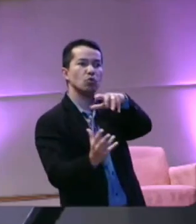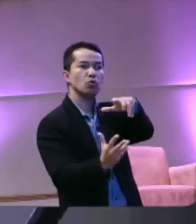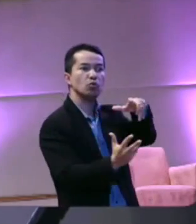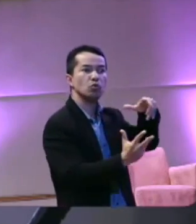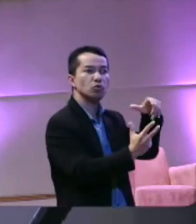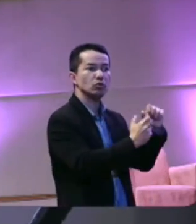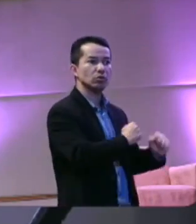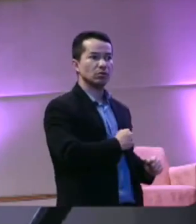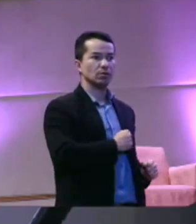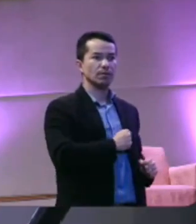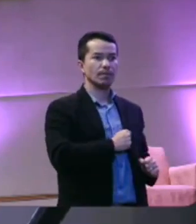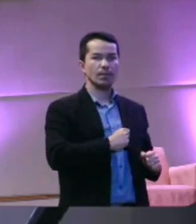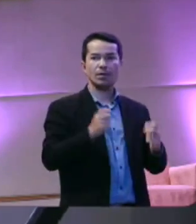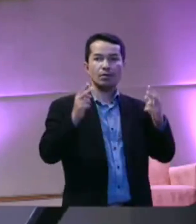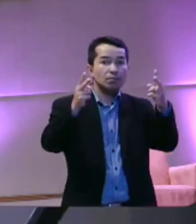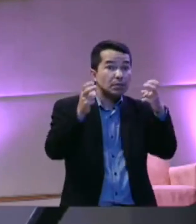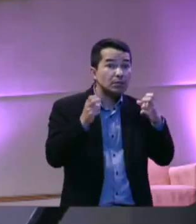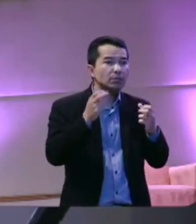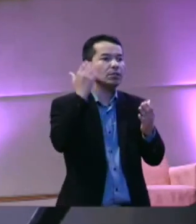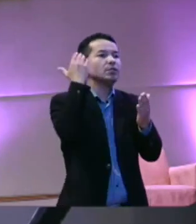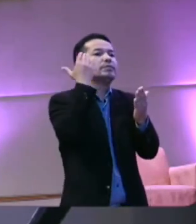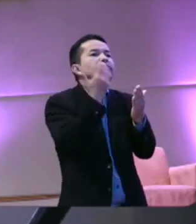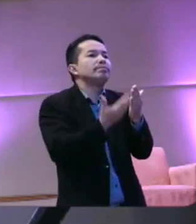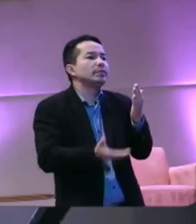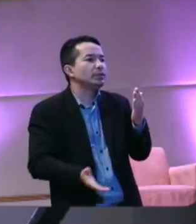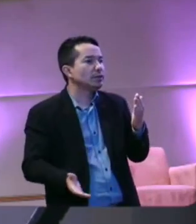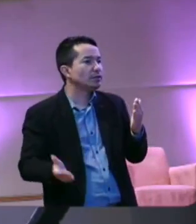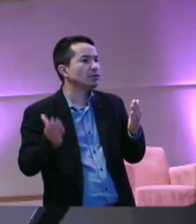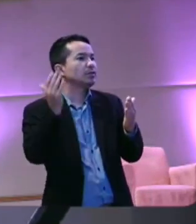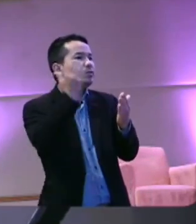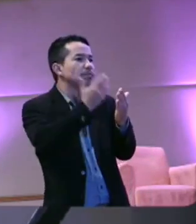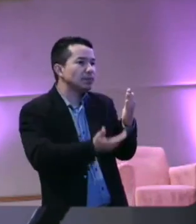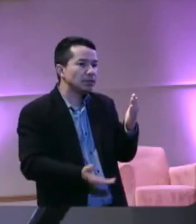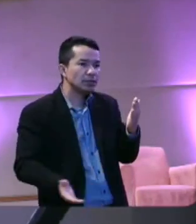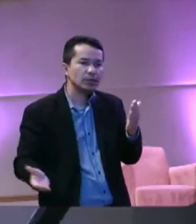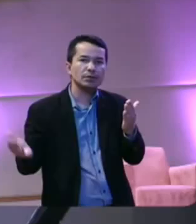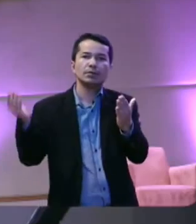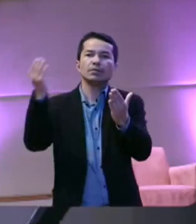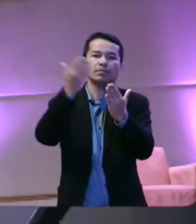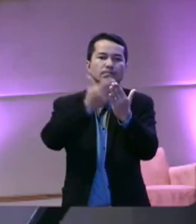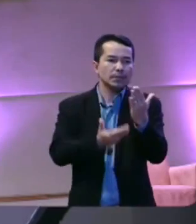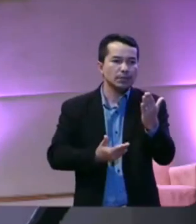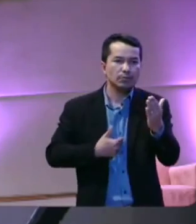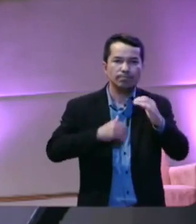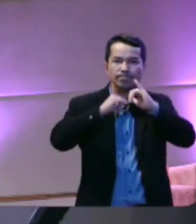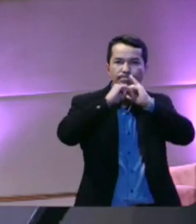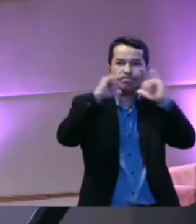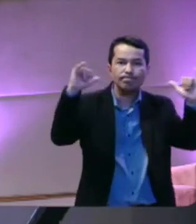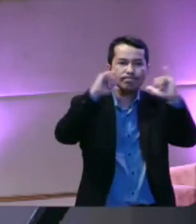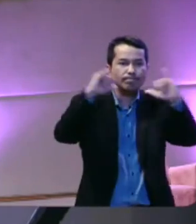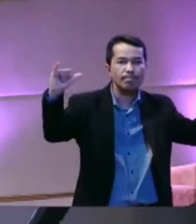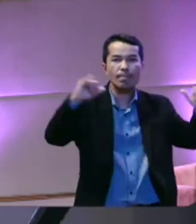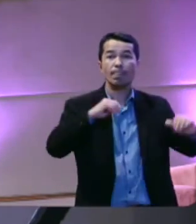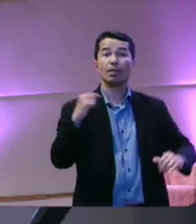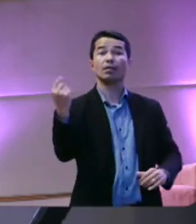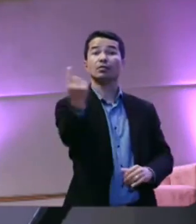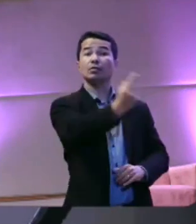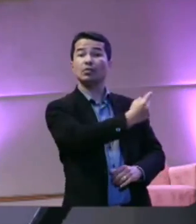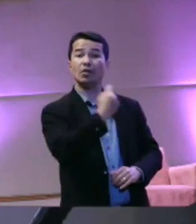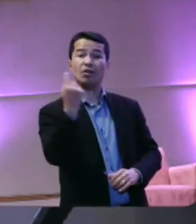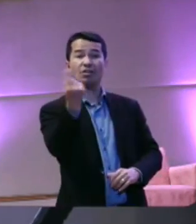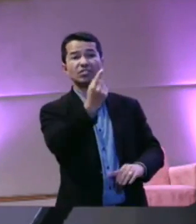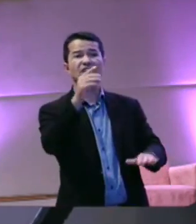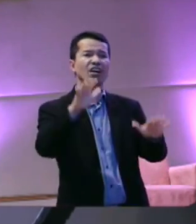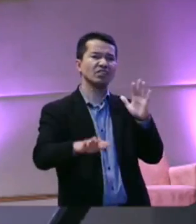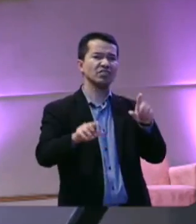nós foi entregado para a nossa salvação. Ah, queridos, como é perigoso nós deixarmos